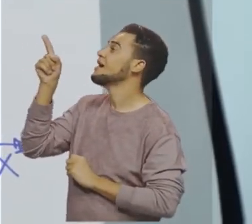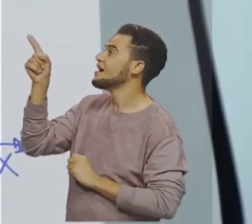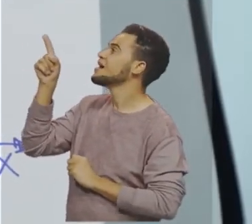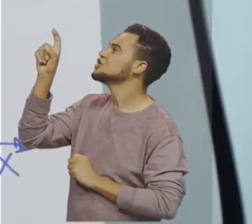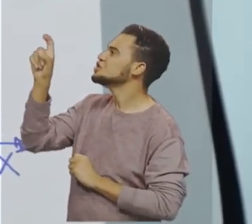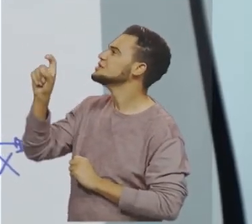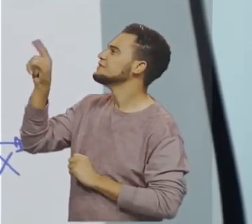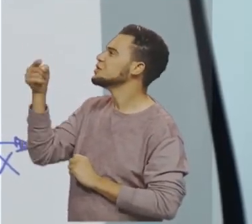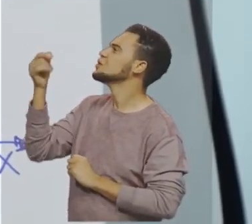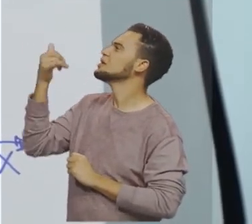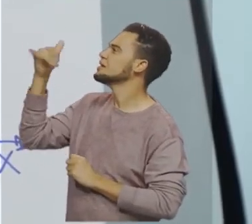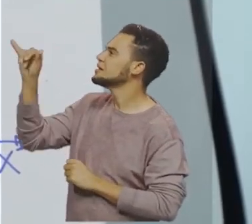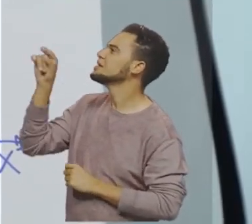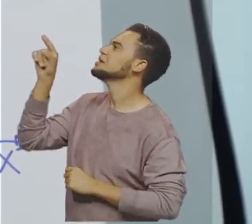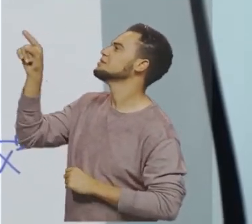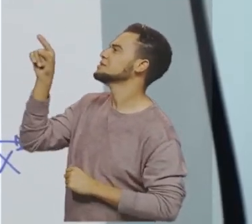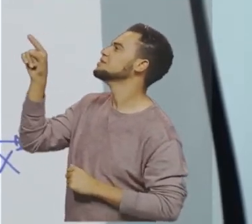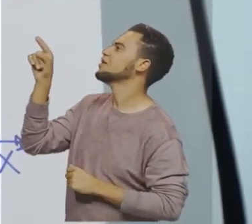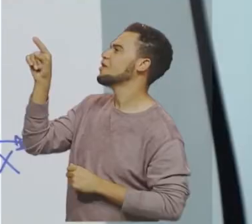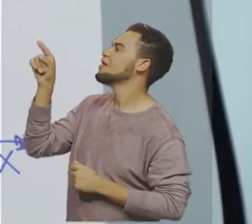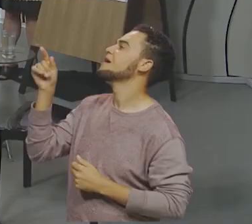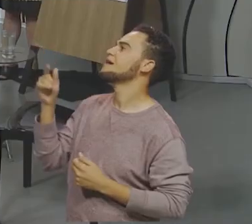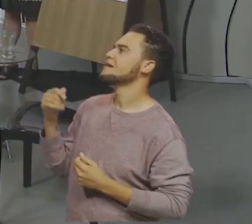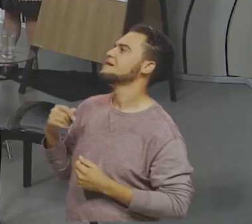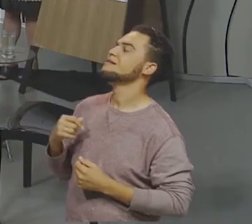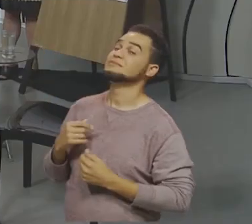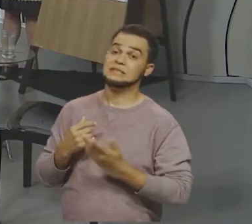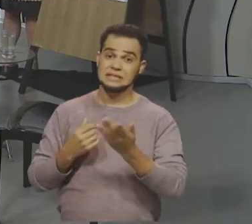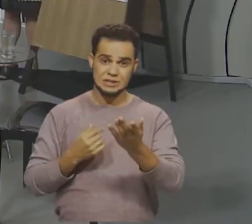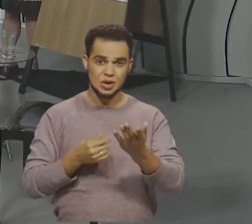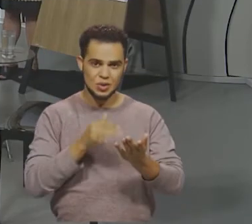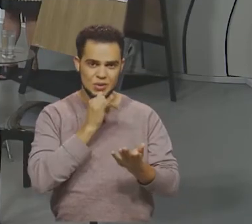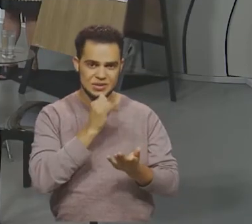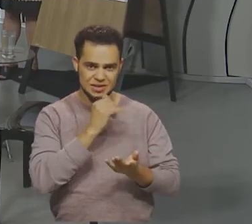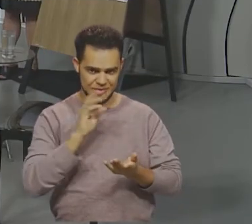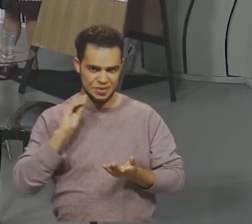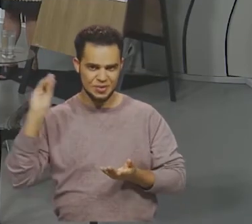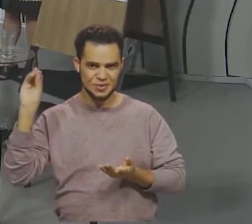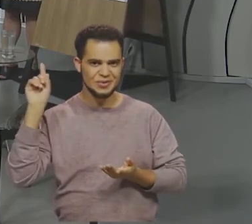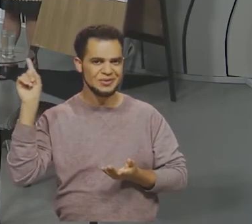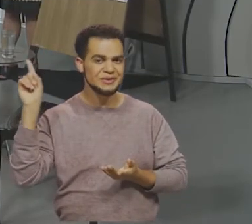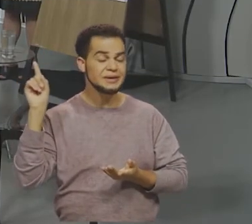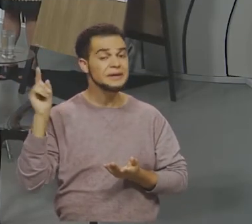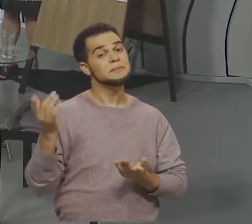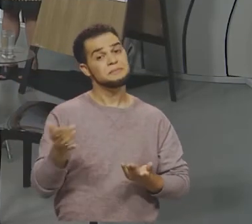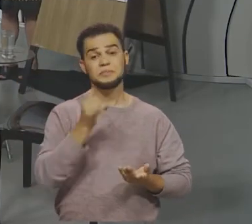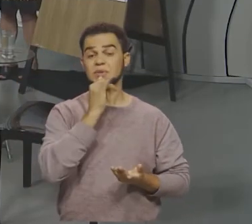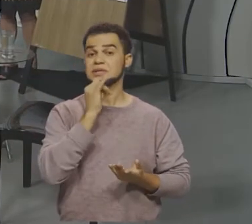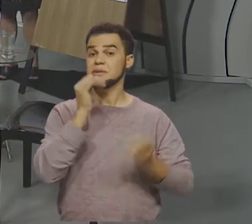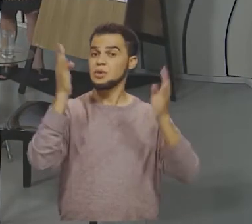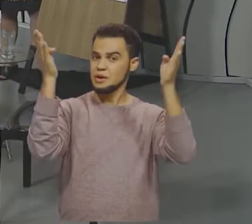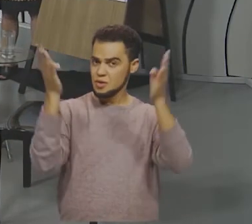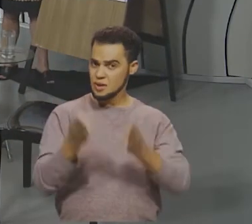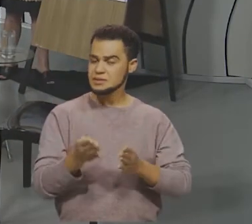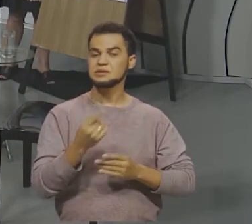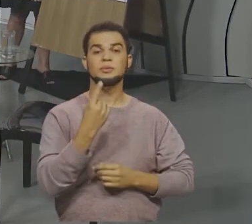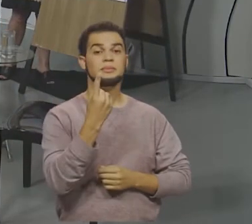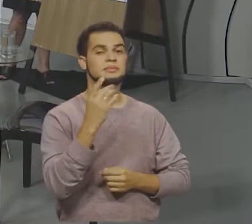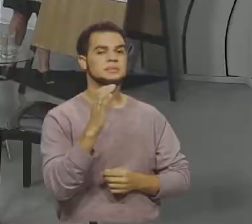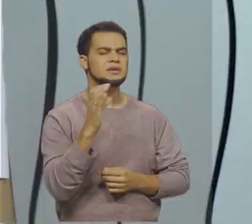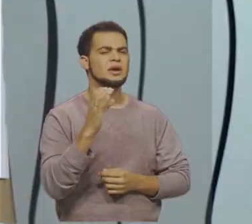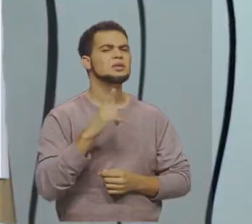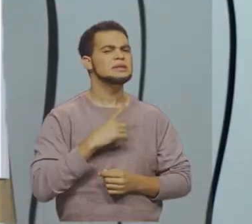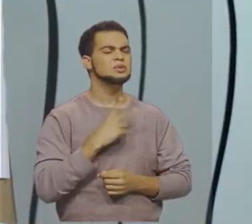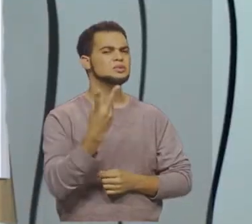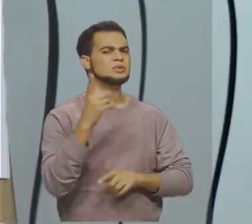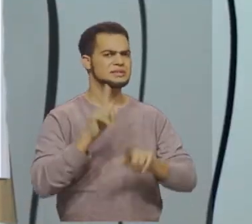no exemplo que nós estamos usando, no caso de uma equação do primeiro grau com duas incógnitas,